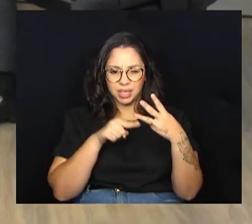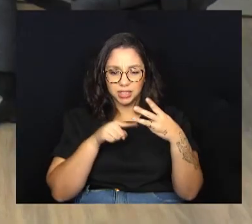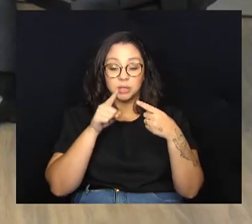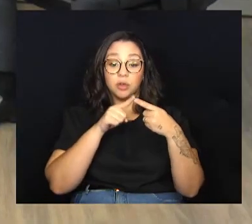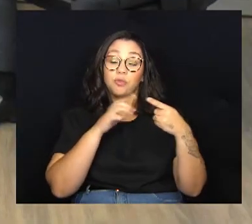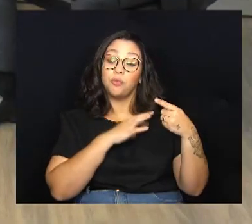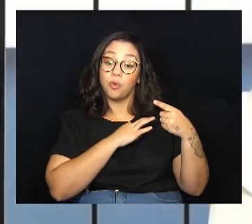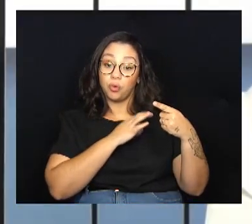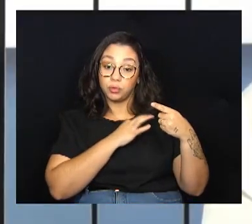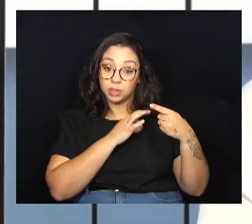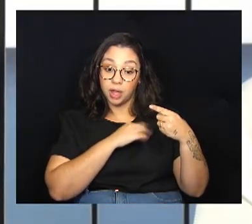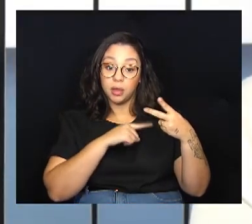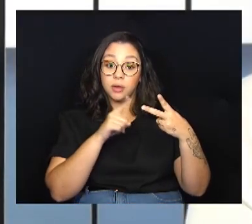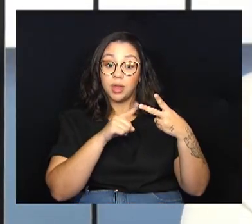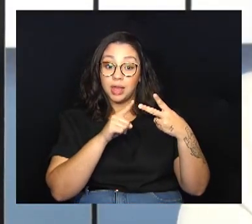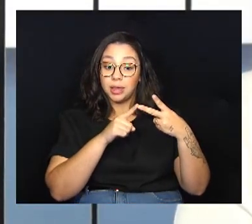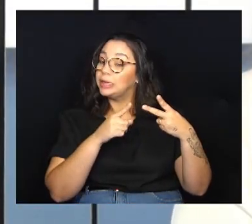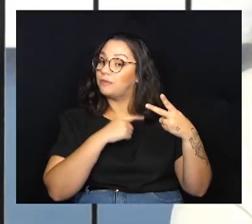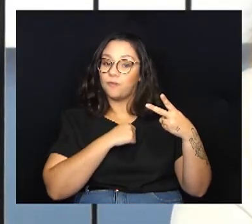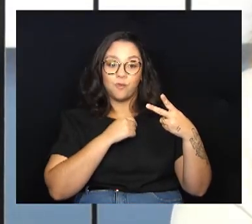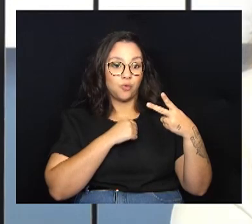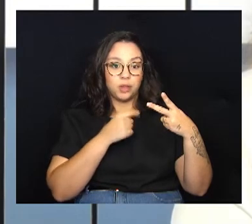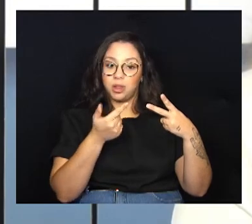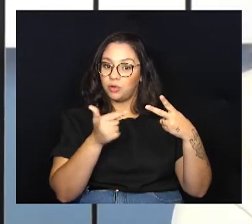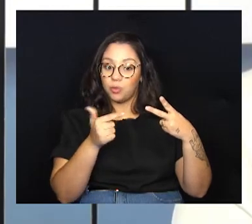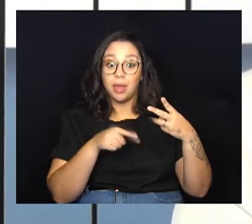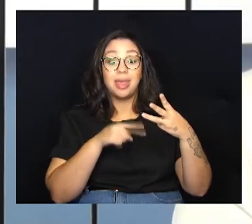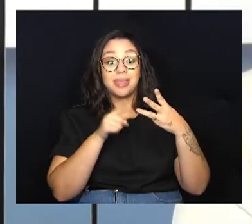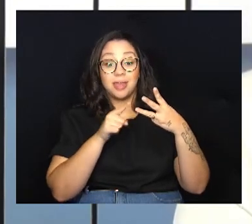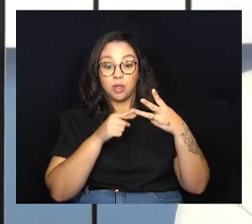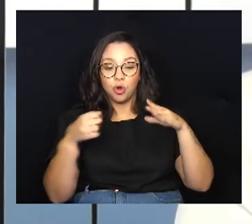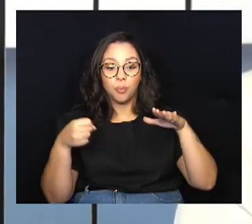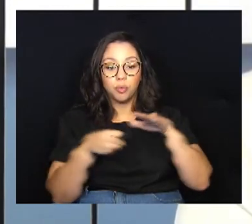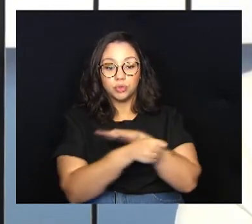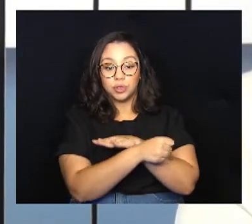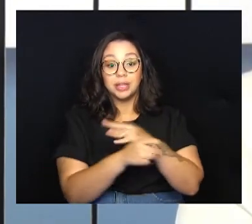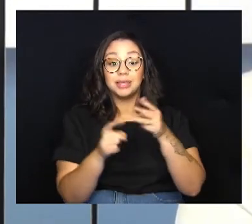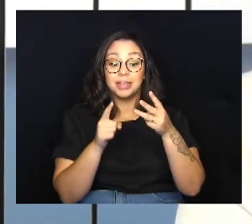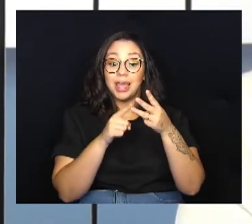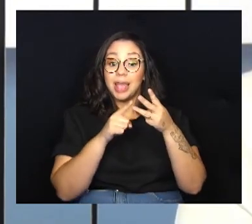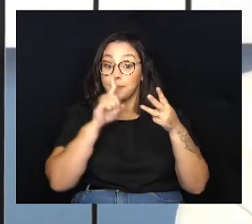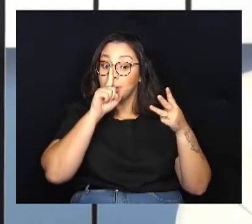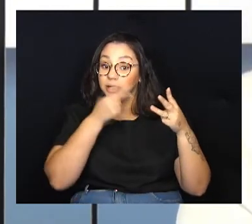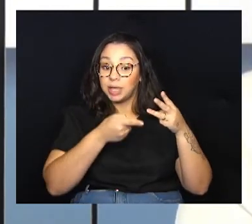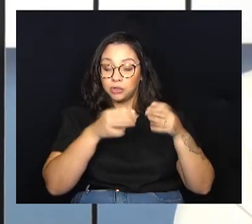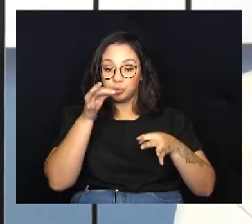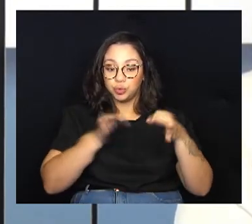poder público, né, porque eles oferecem mais leitos de uma forma até muito